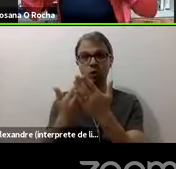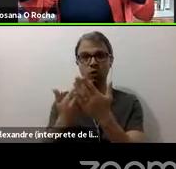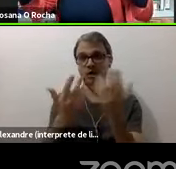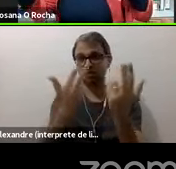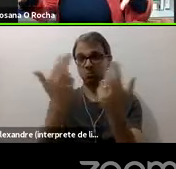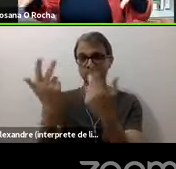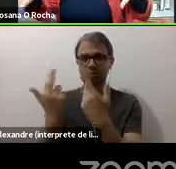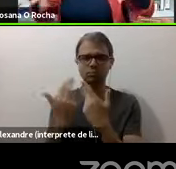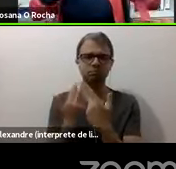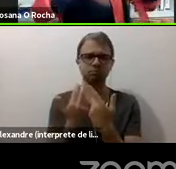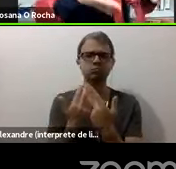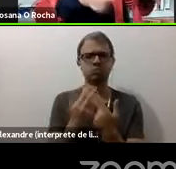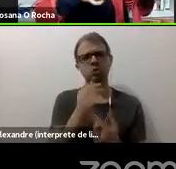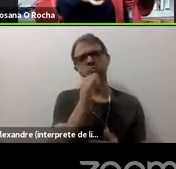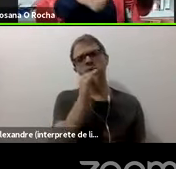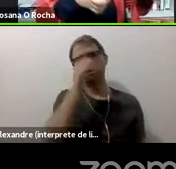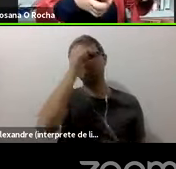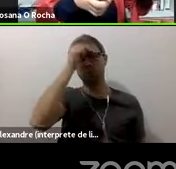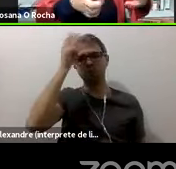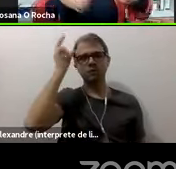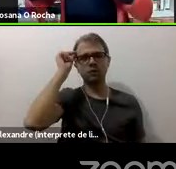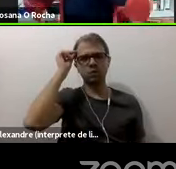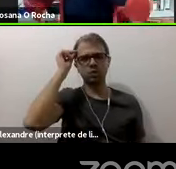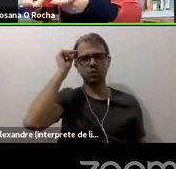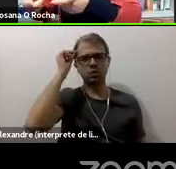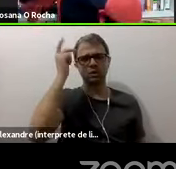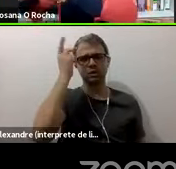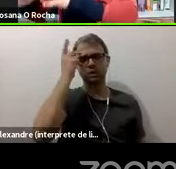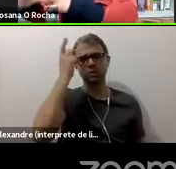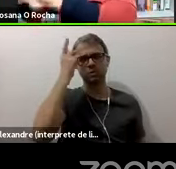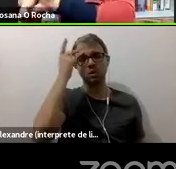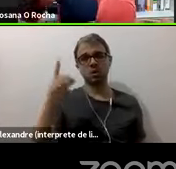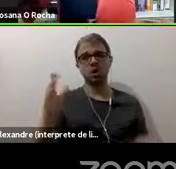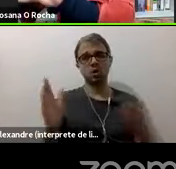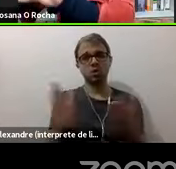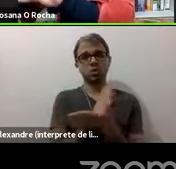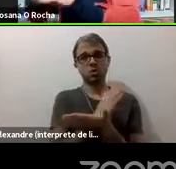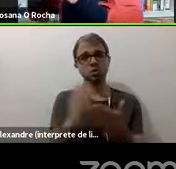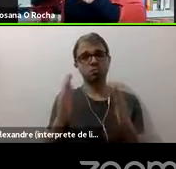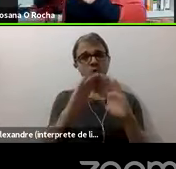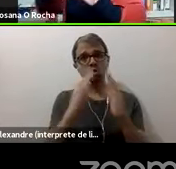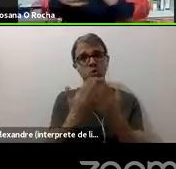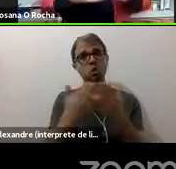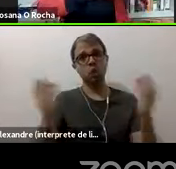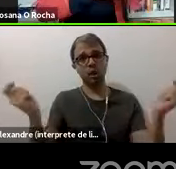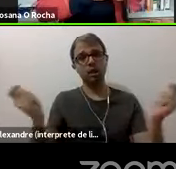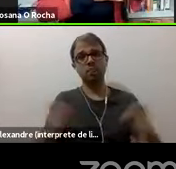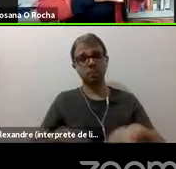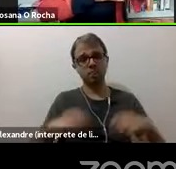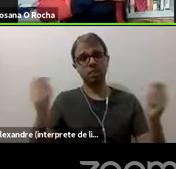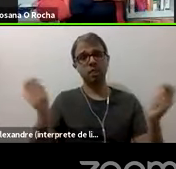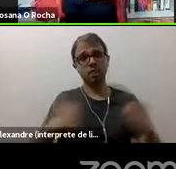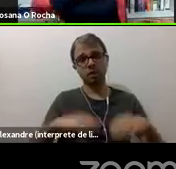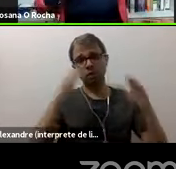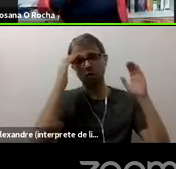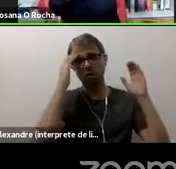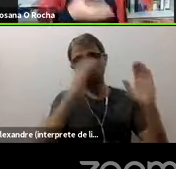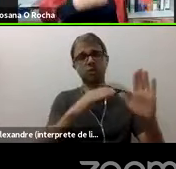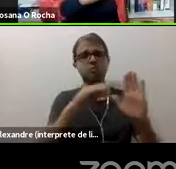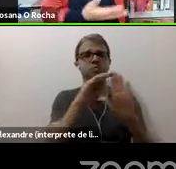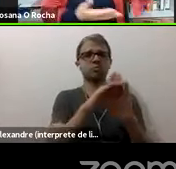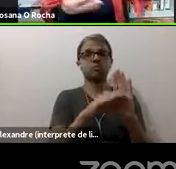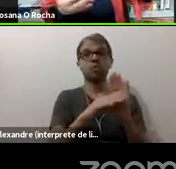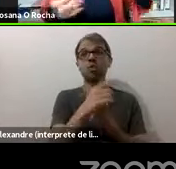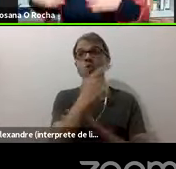na Prefeitura de São Paulo mesmo, que a dona Sandra fala, o lugar da fala dela, tem escolas que conseguiriam o protocolo. Tem escolas que não, pelo espaço